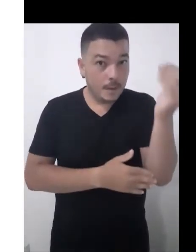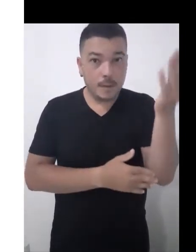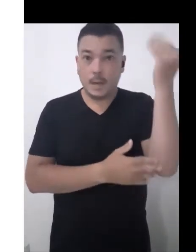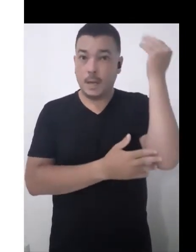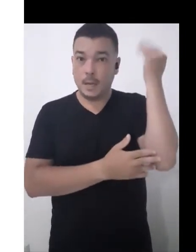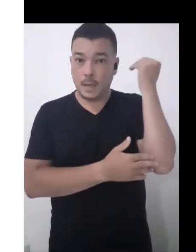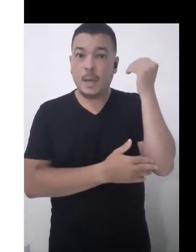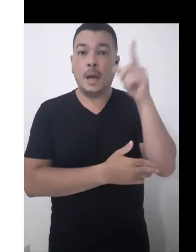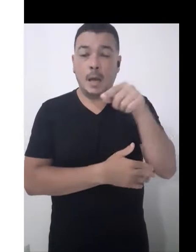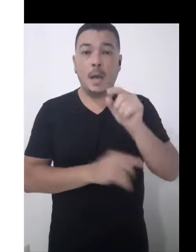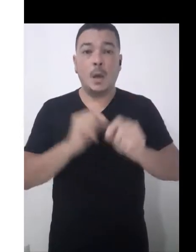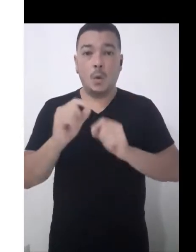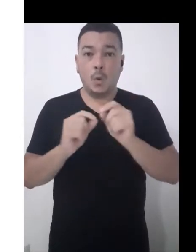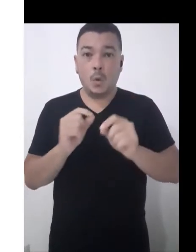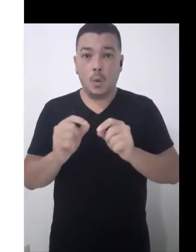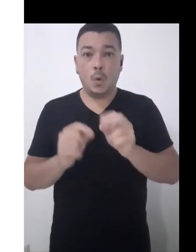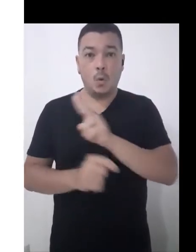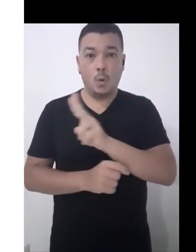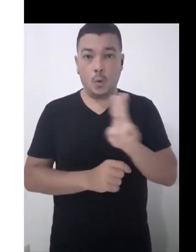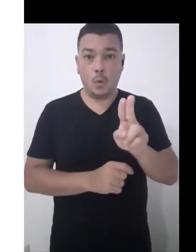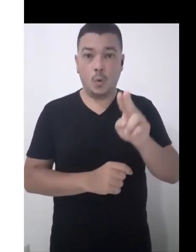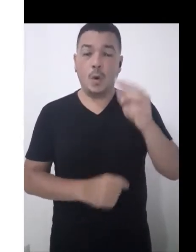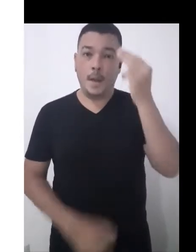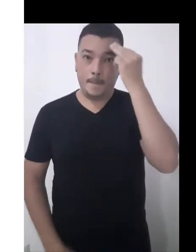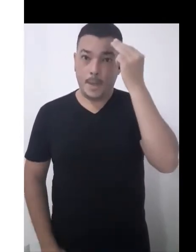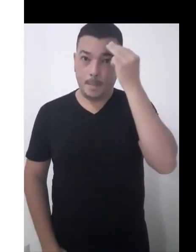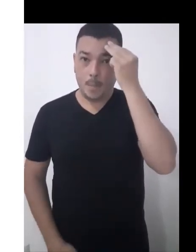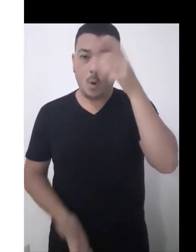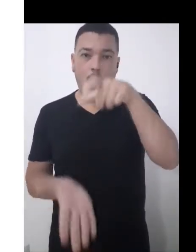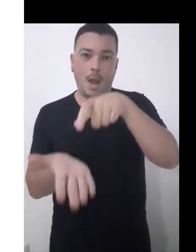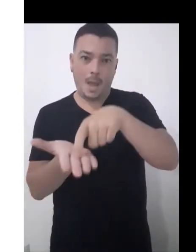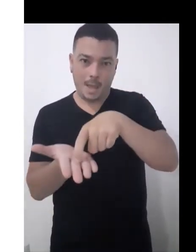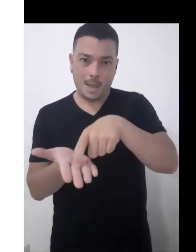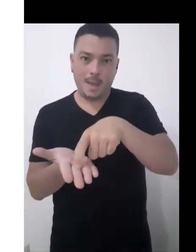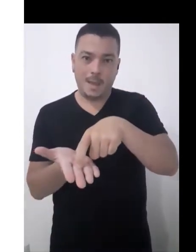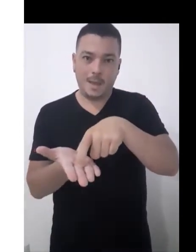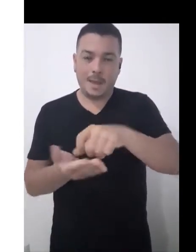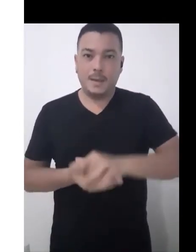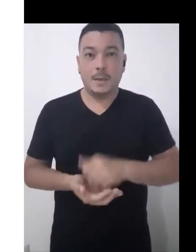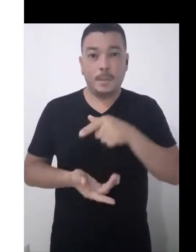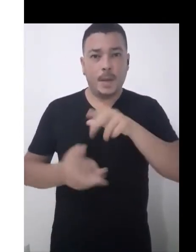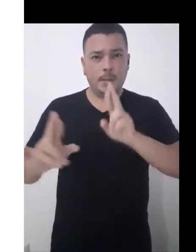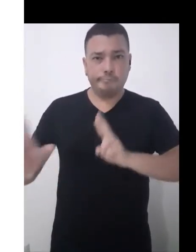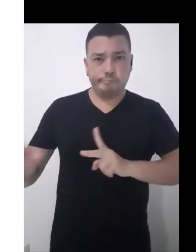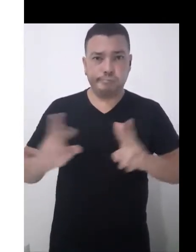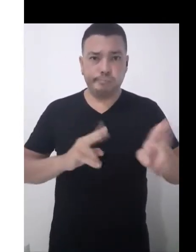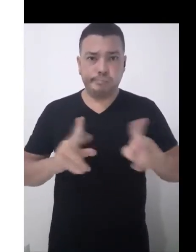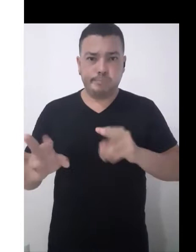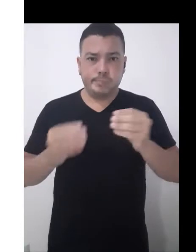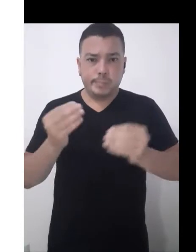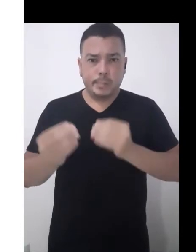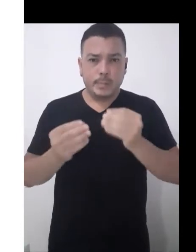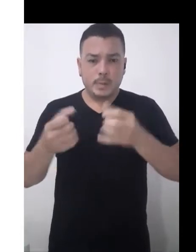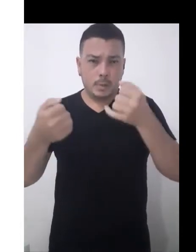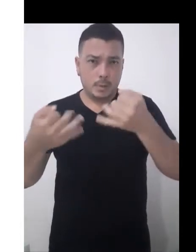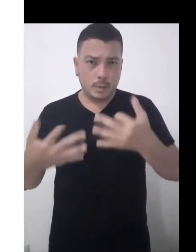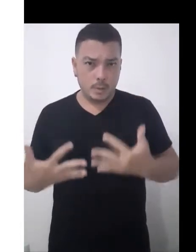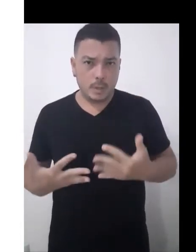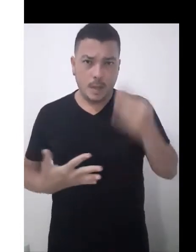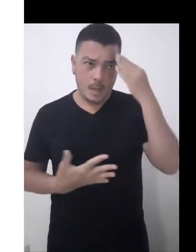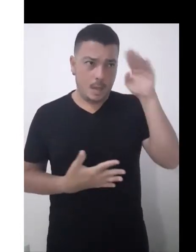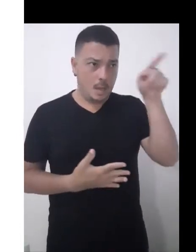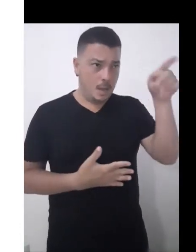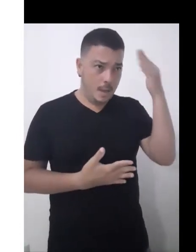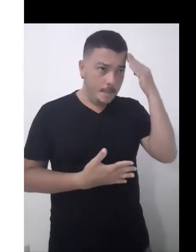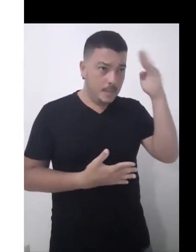é a tecnologia chamada memória RAM. Mas só para dar essa distinção, a gente acaba falando muitas vezes memória principal como